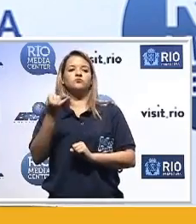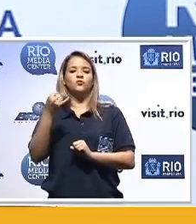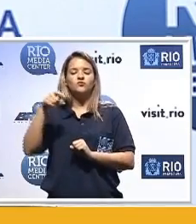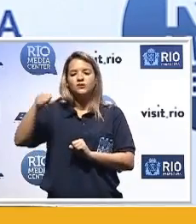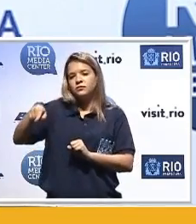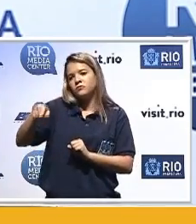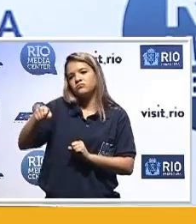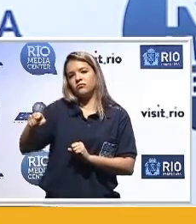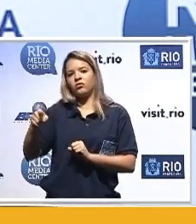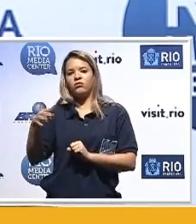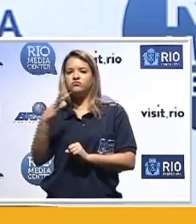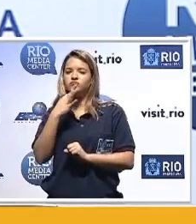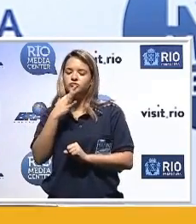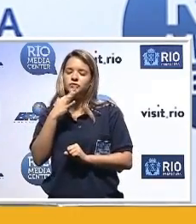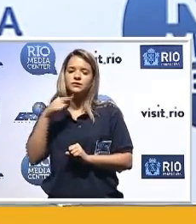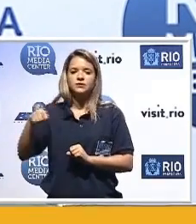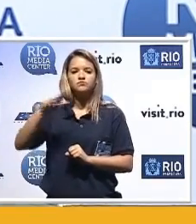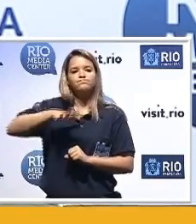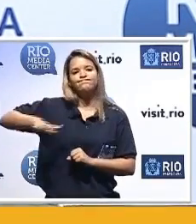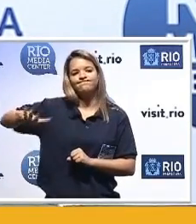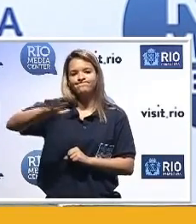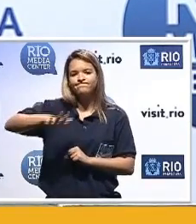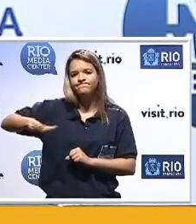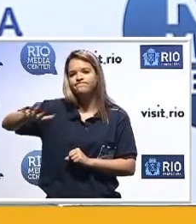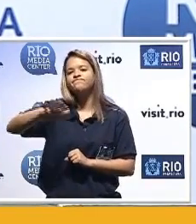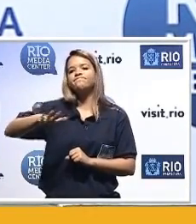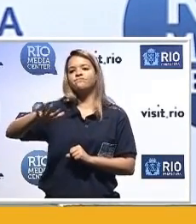posso contar um testemunho pessoal.